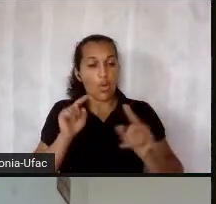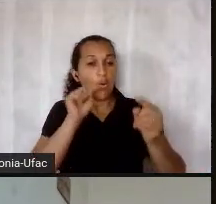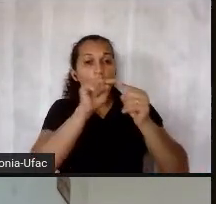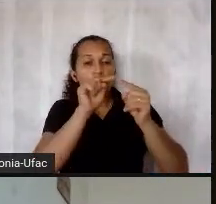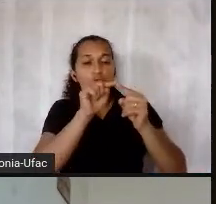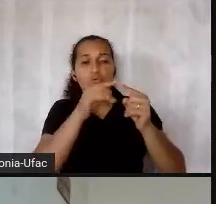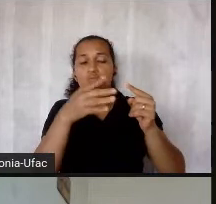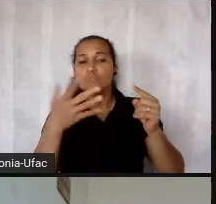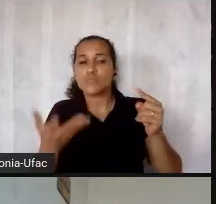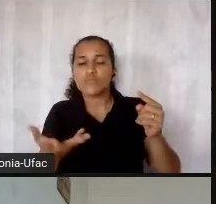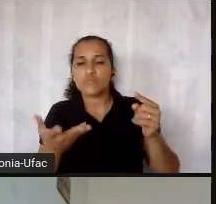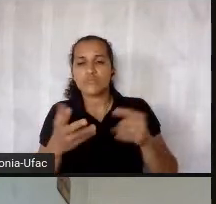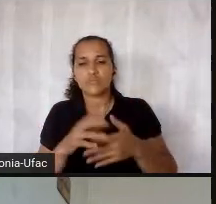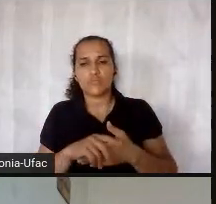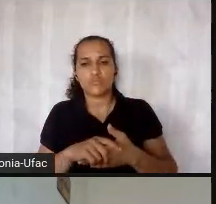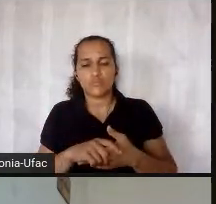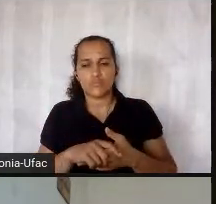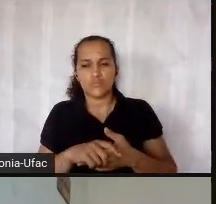não é